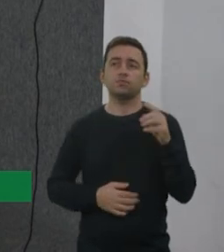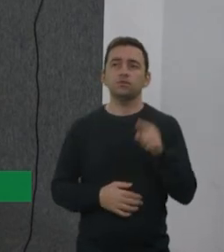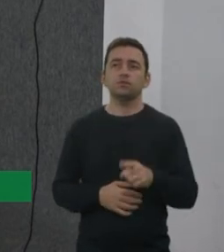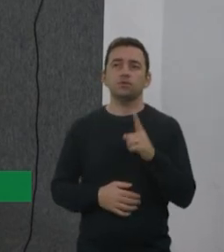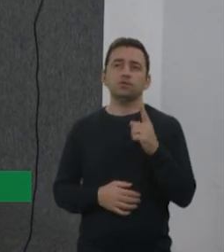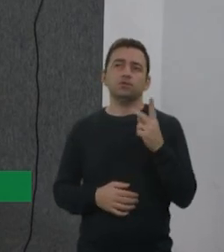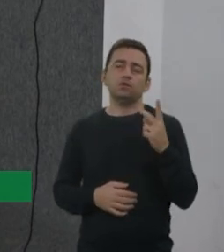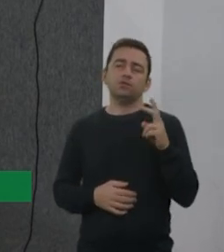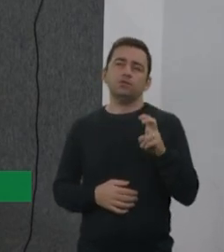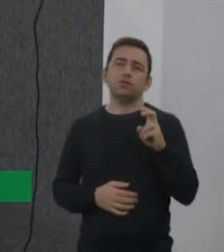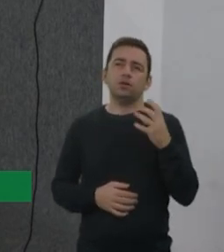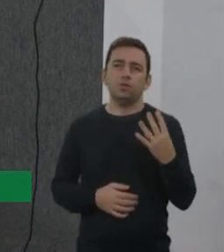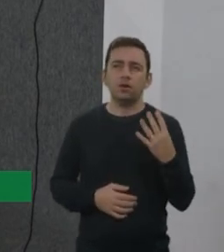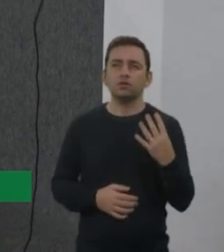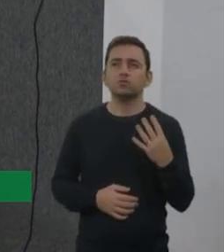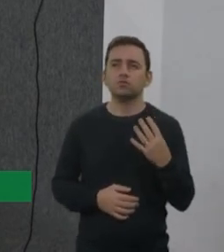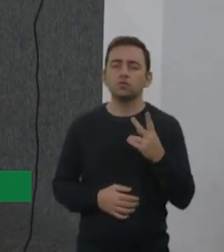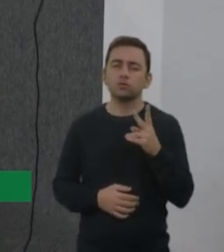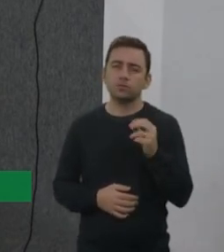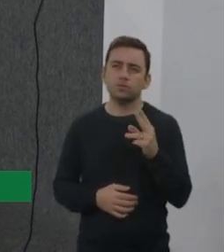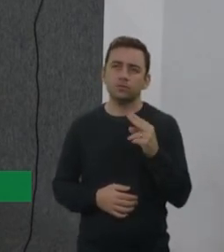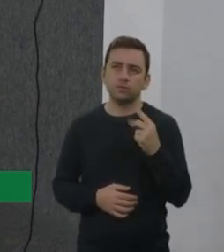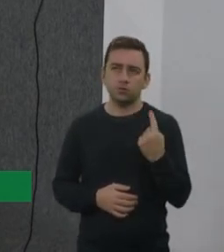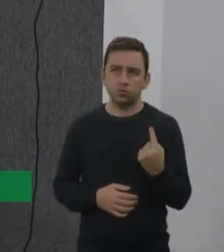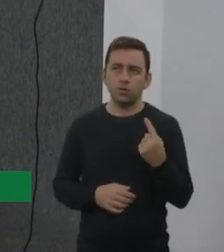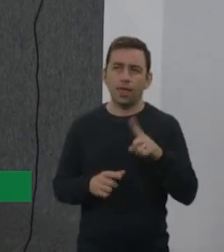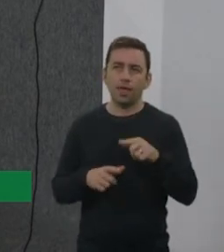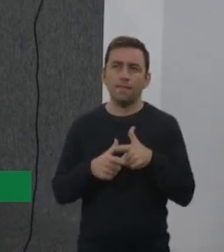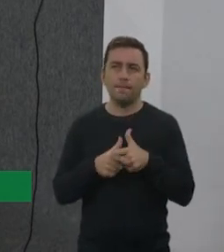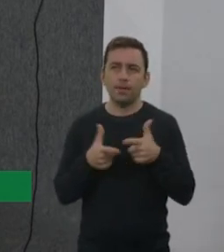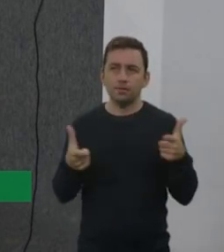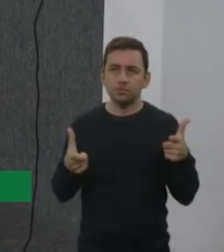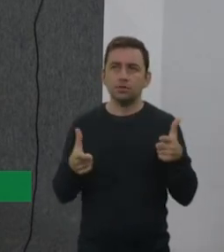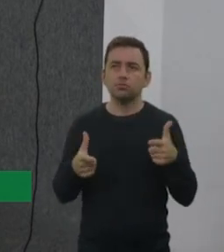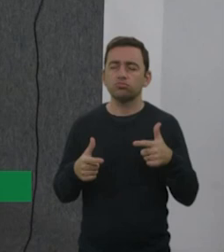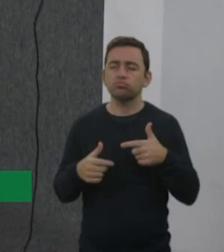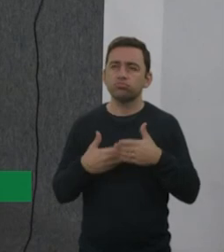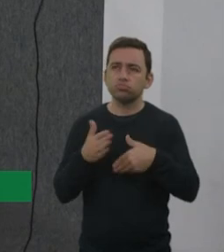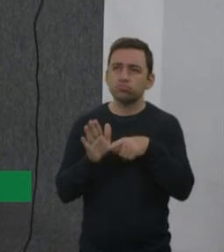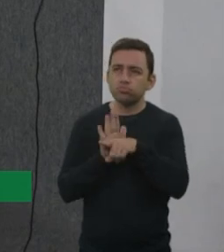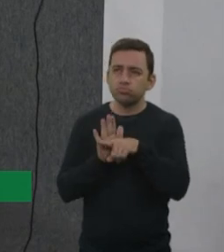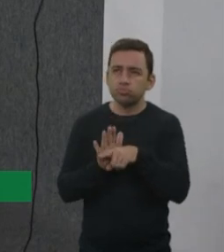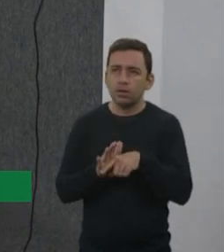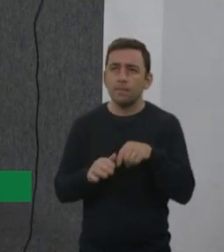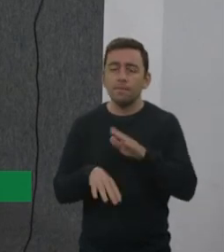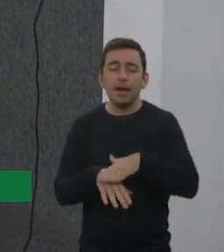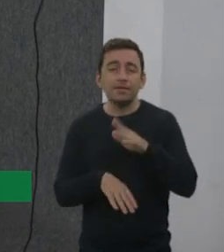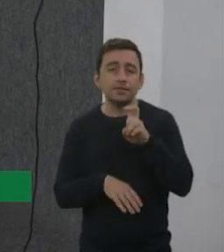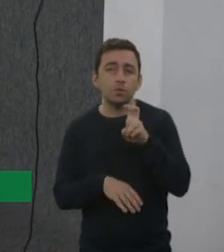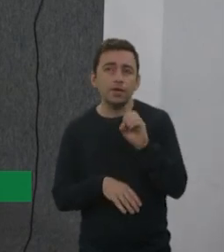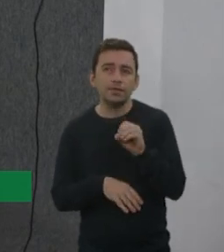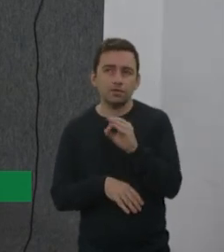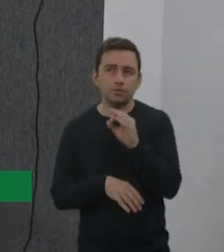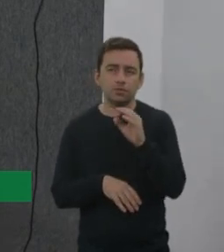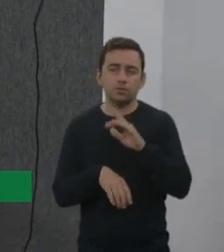14.154, de 2021, que trata da ampliação da triagem neonatal para mais de 50 doenças.